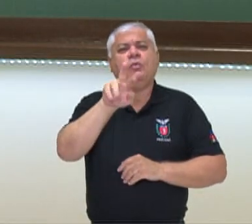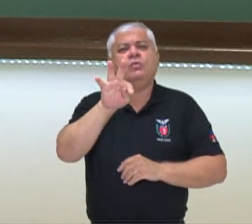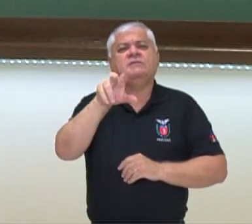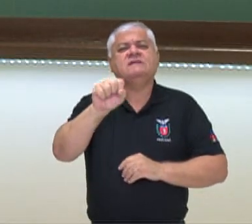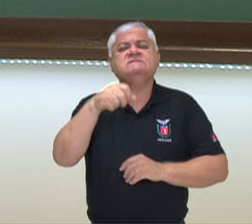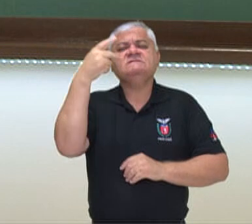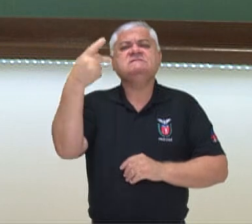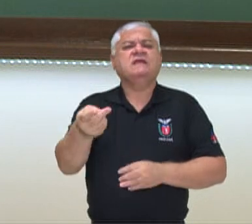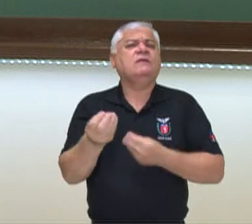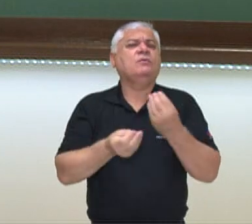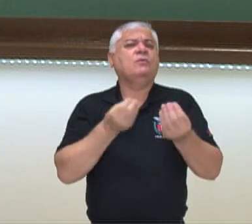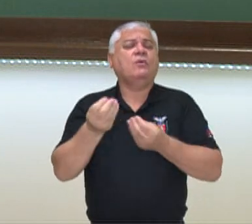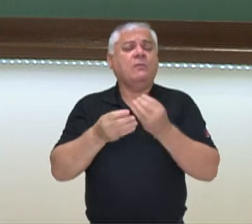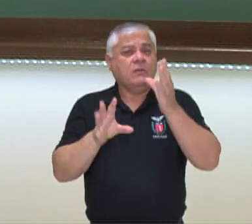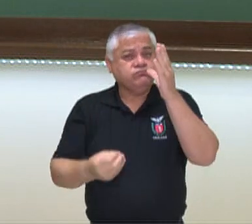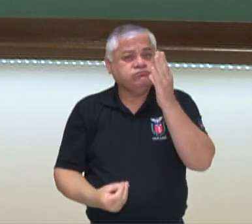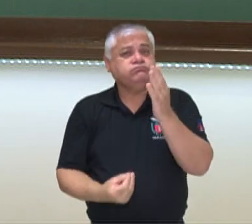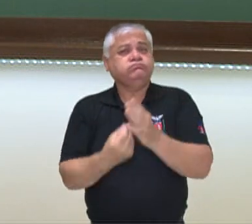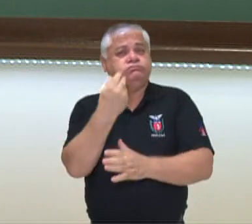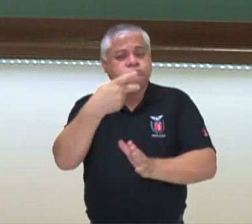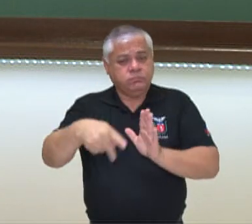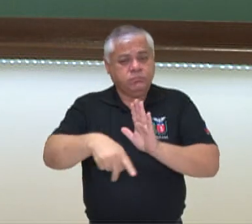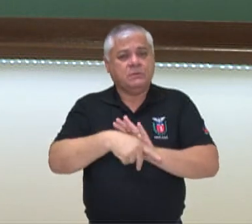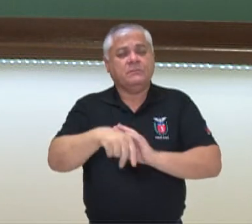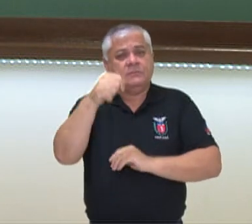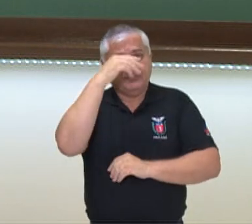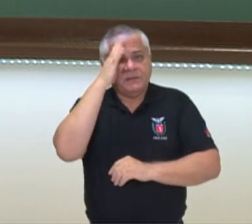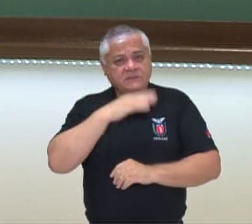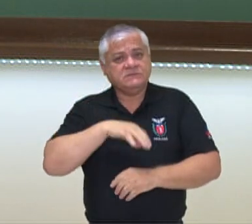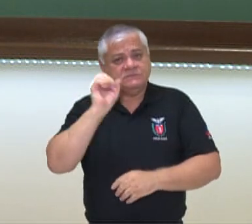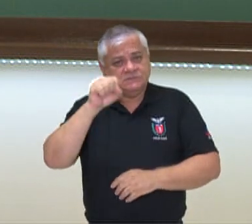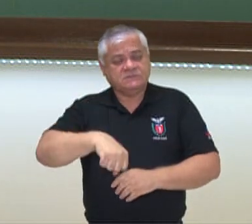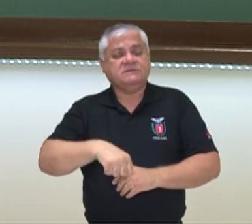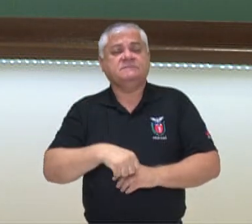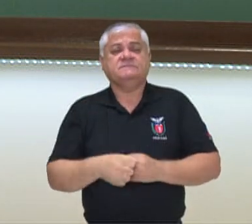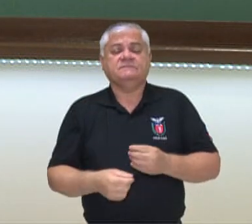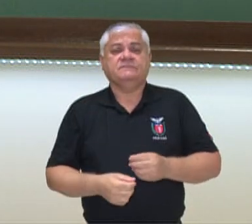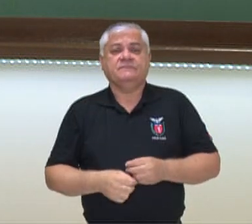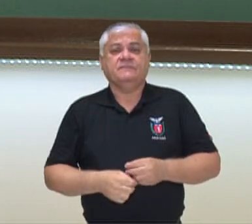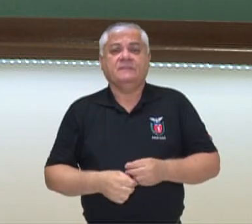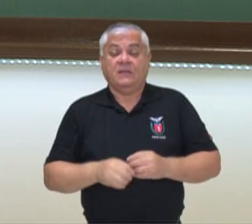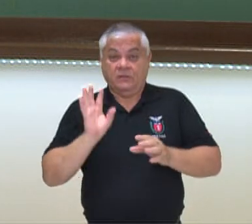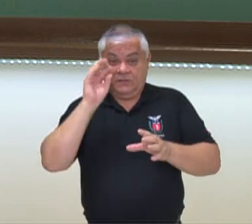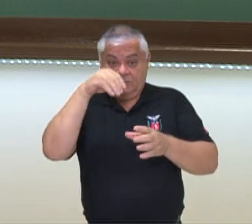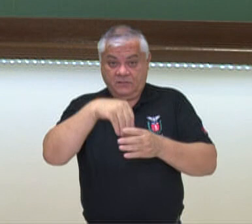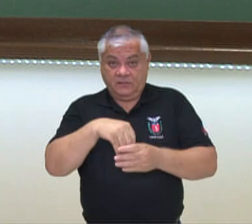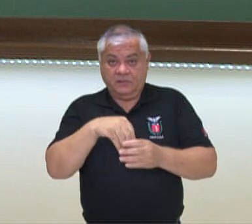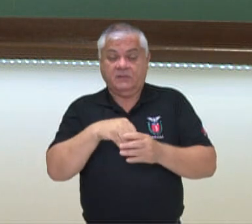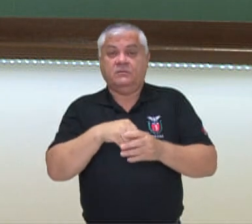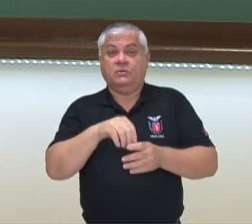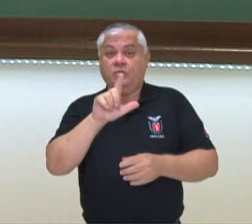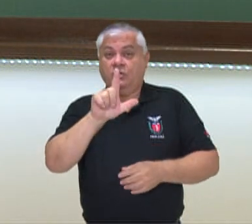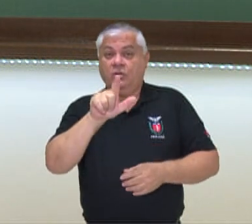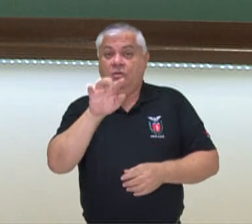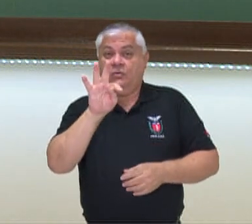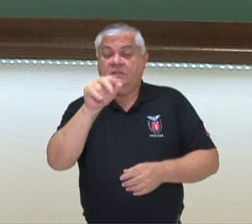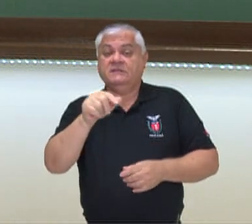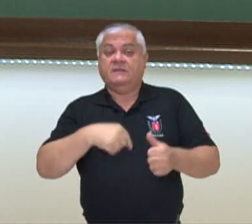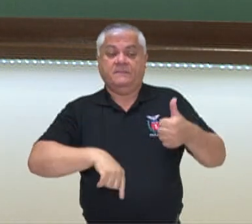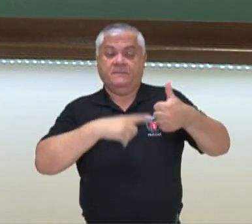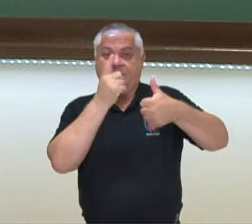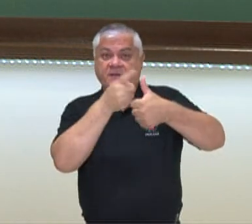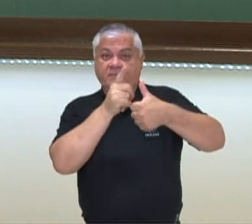dizer que são originárias aqui do Brasil. Então, dentro dessas lutas, nós temos primeiro